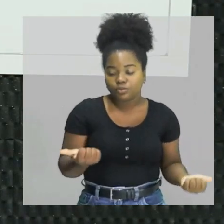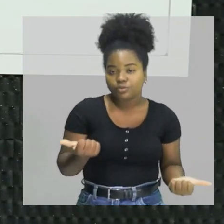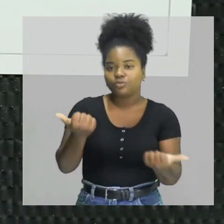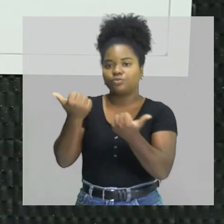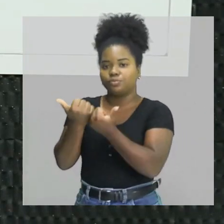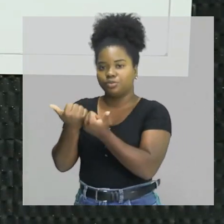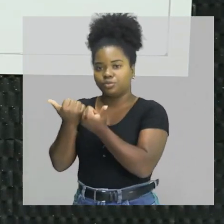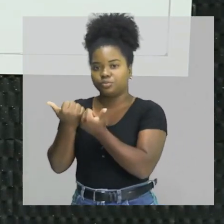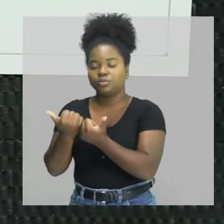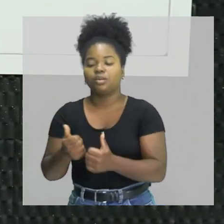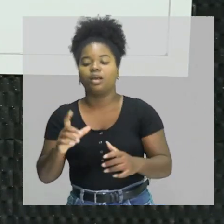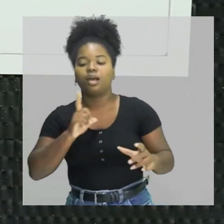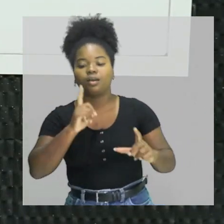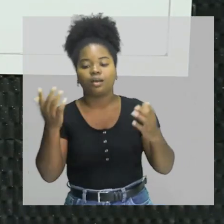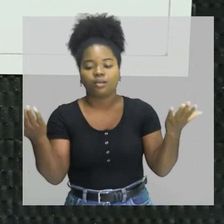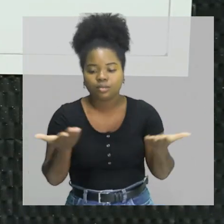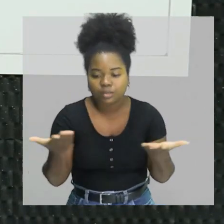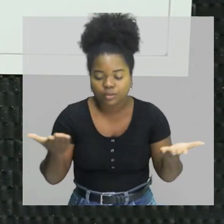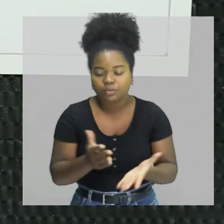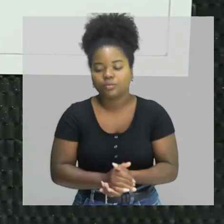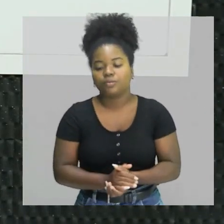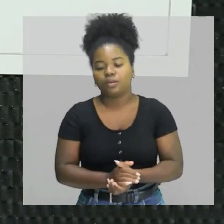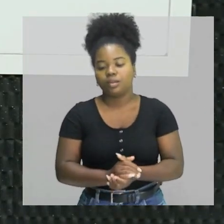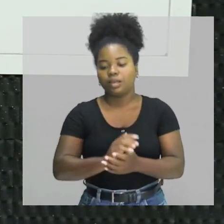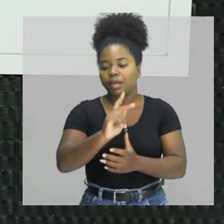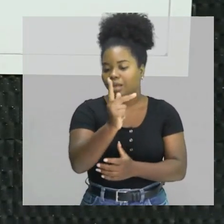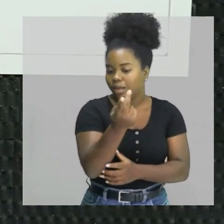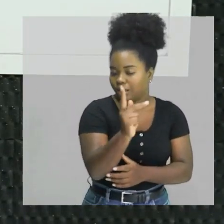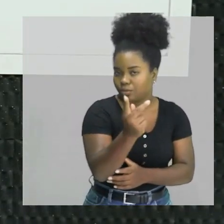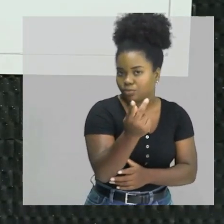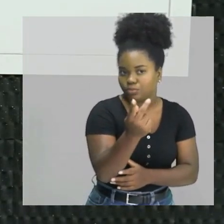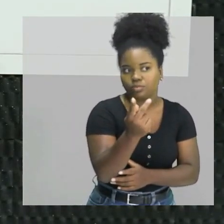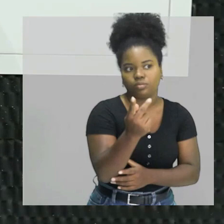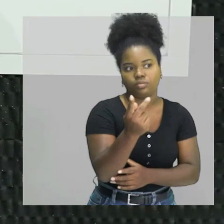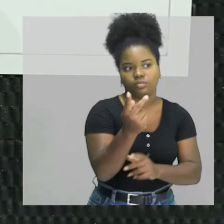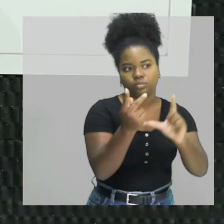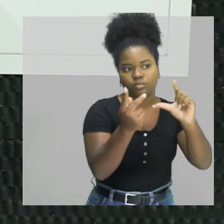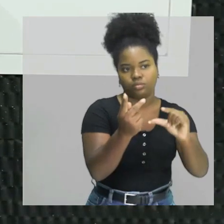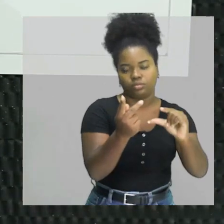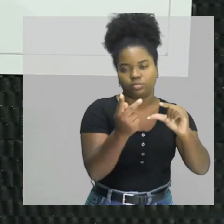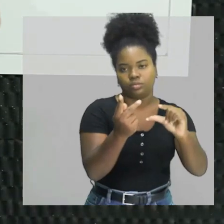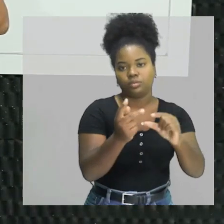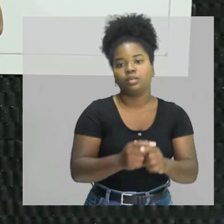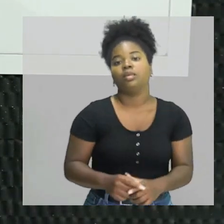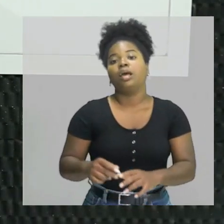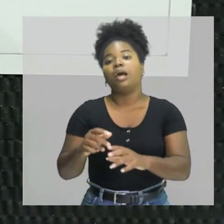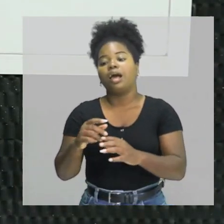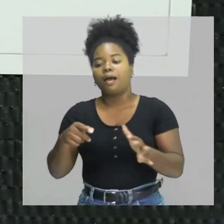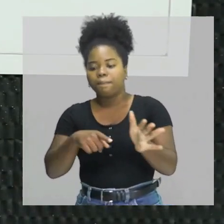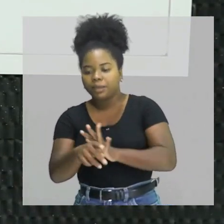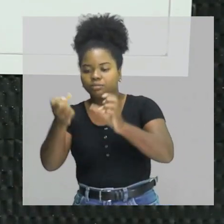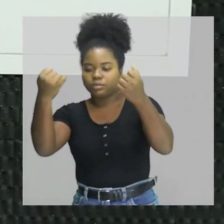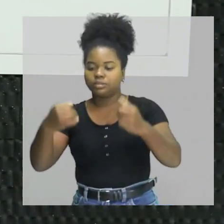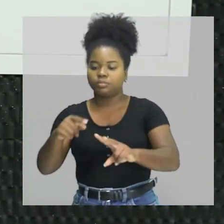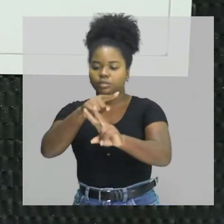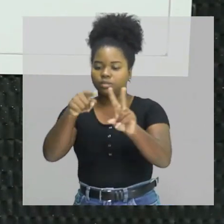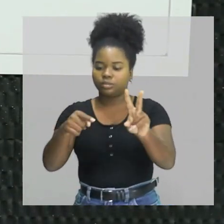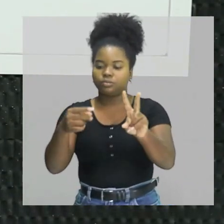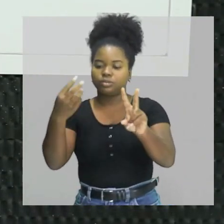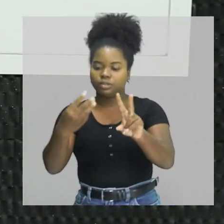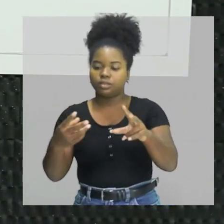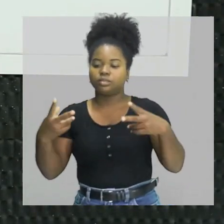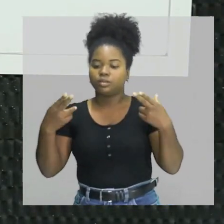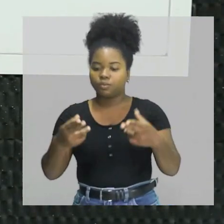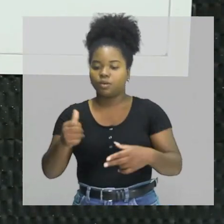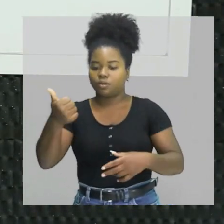ó. Então a altura, a questão pede para você considerar a raiz de 3 igual a 1,7. Então você vai